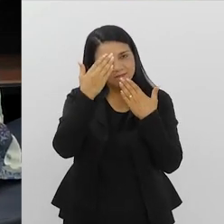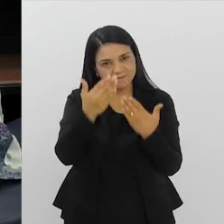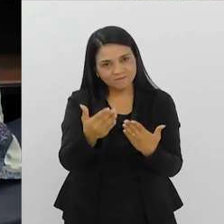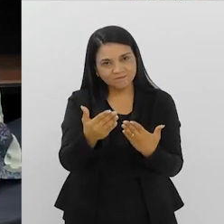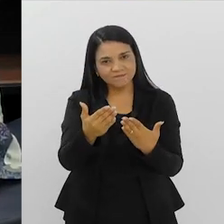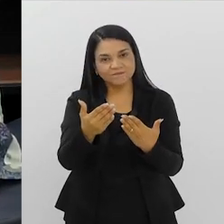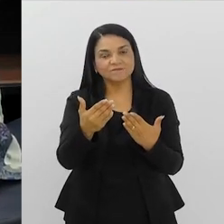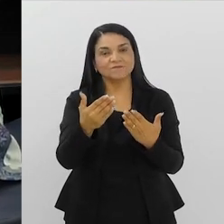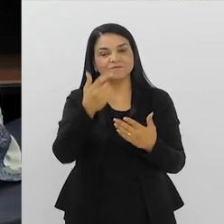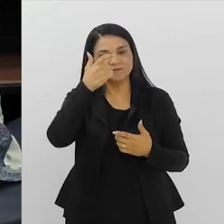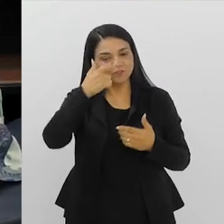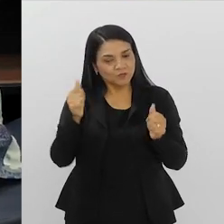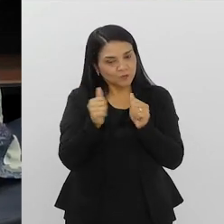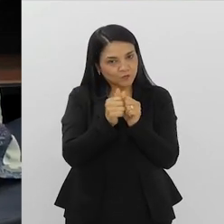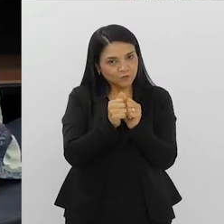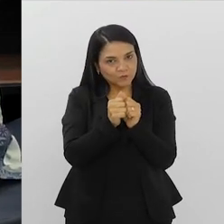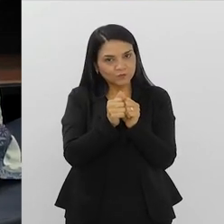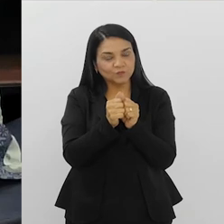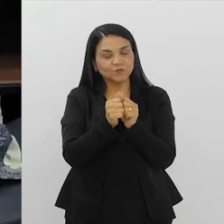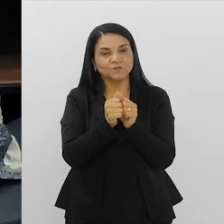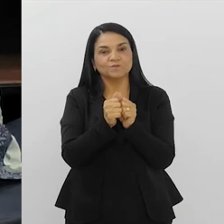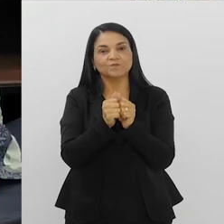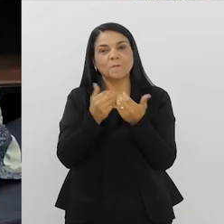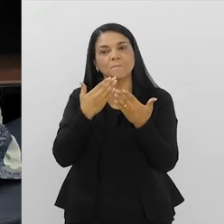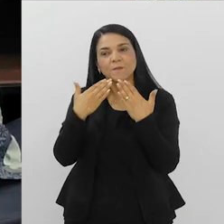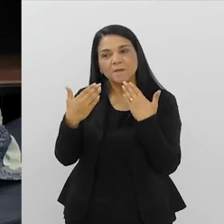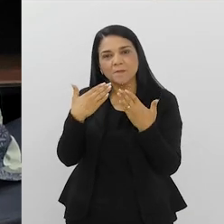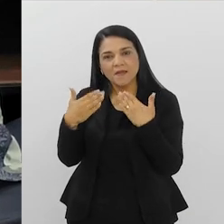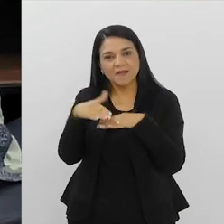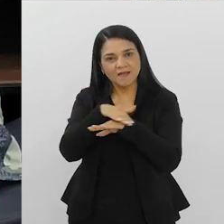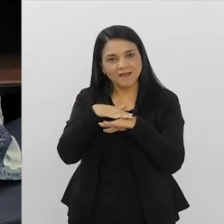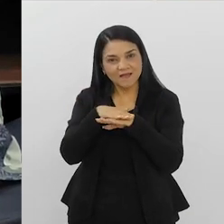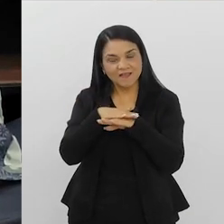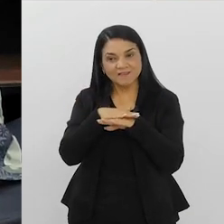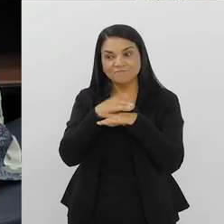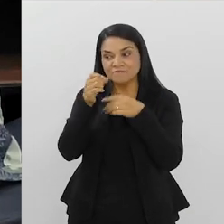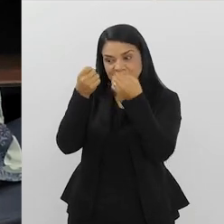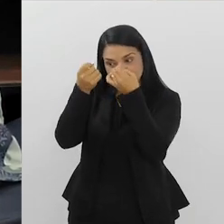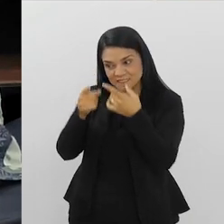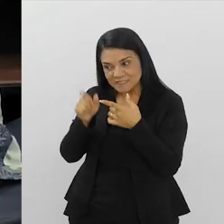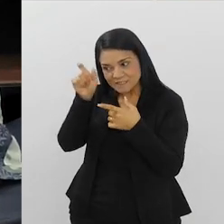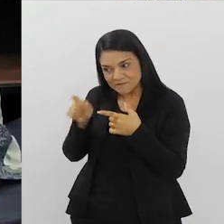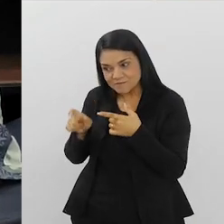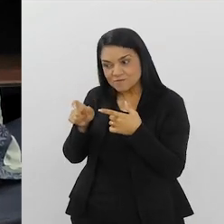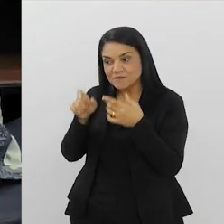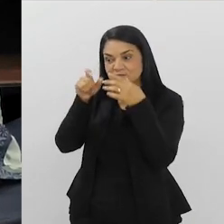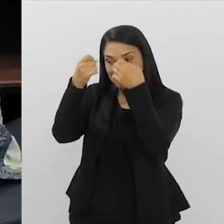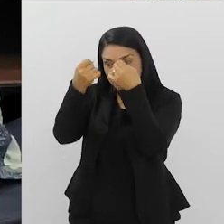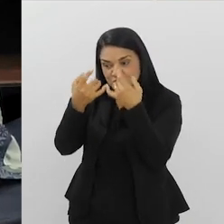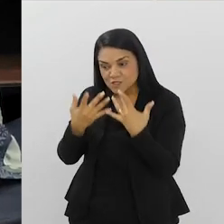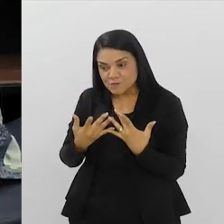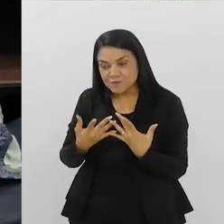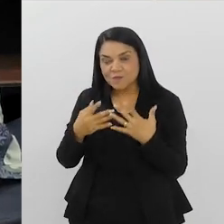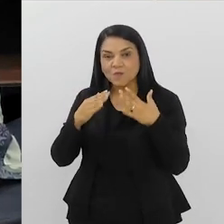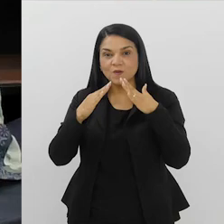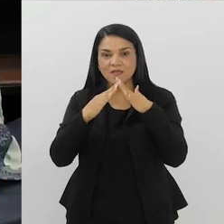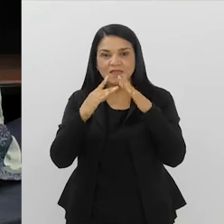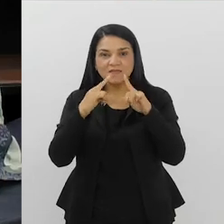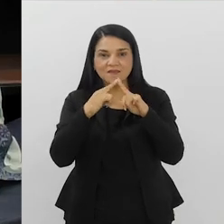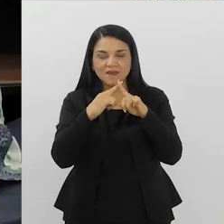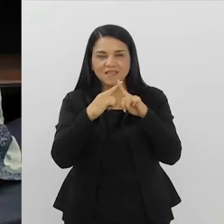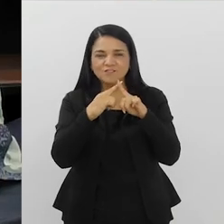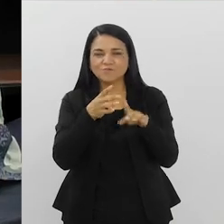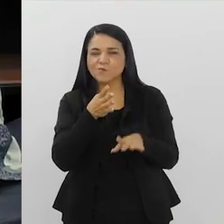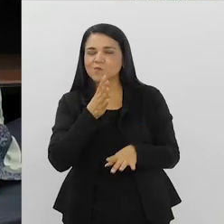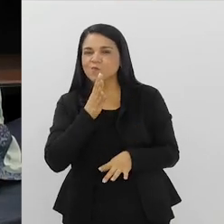fazer e ele fazia questão que eu participasse e ele trouxe uma outra pessoa para que eu participasse eu me